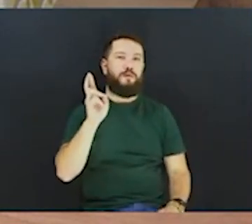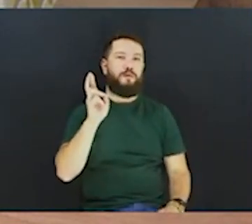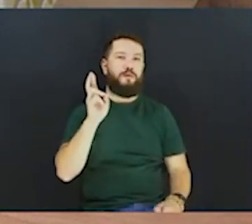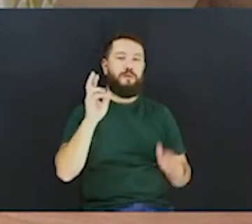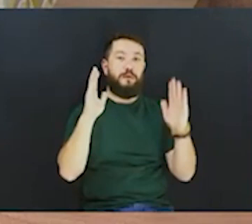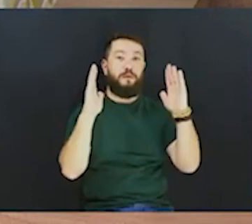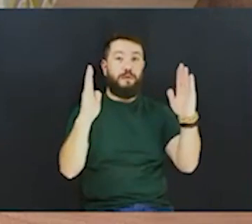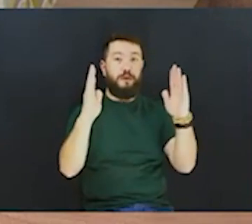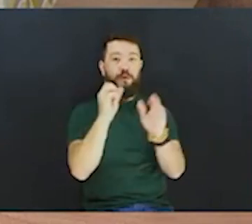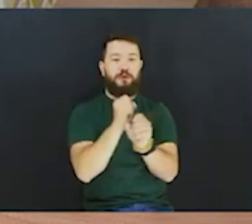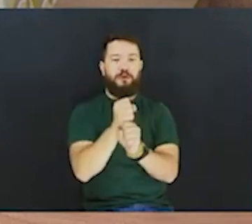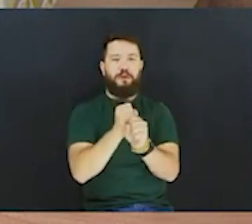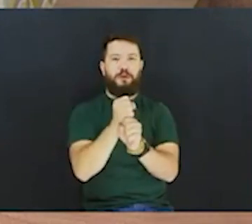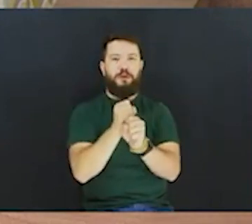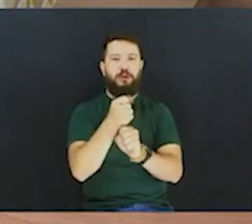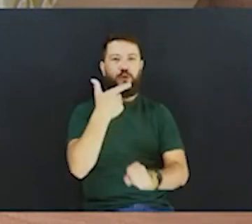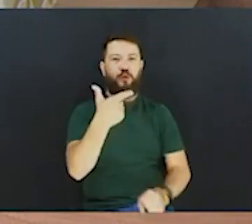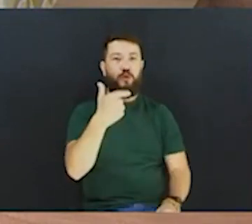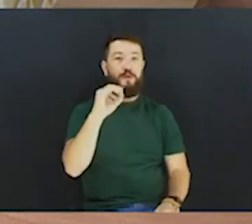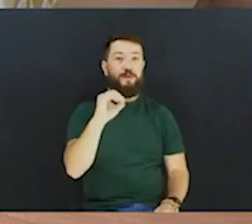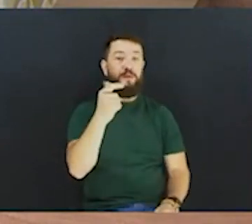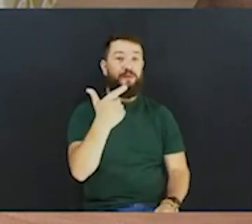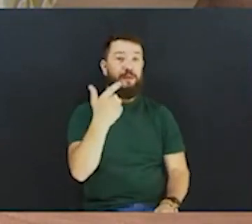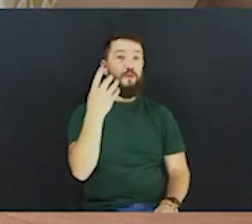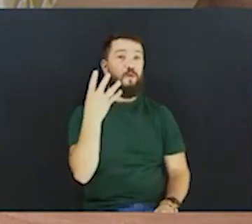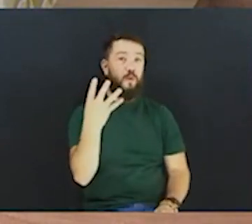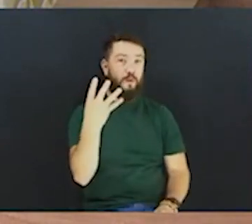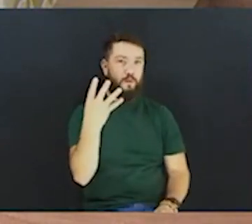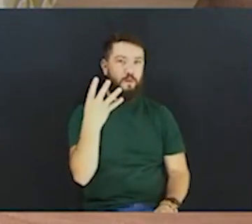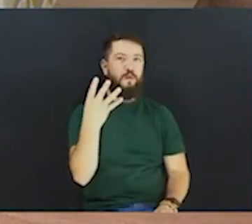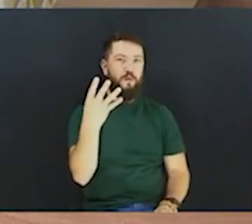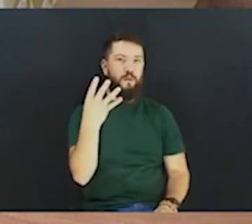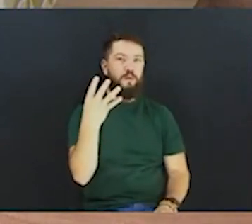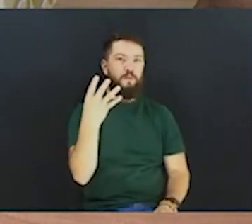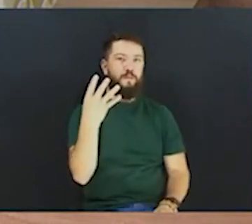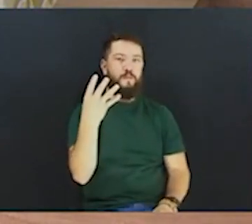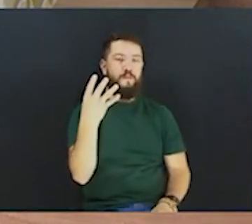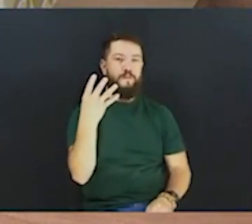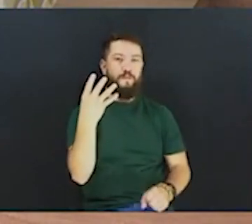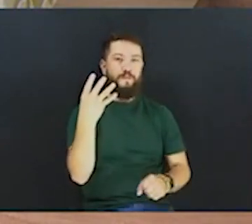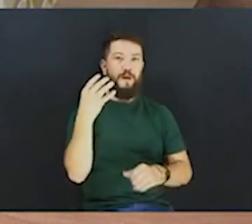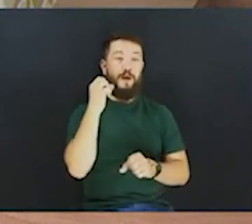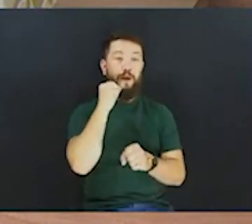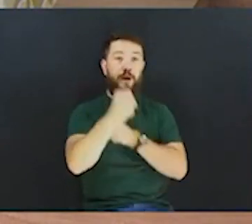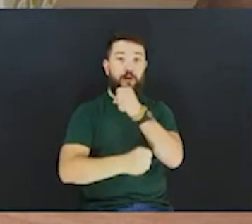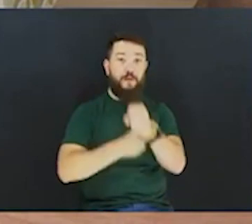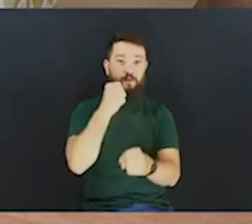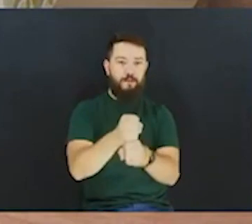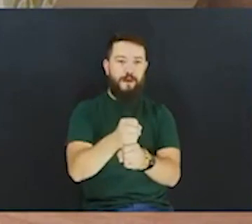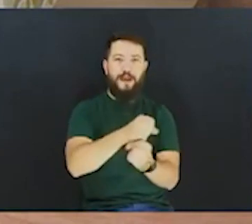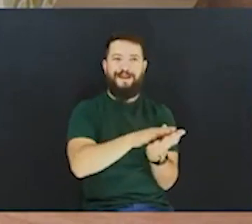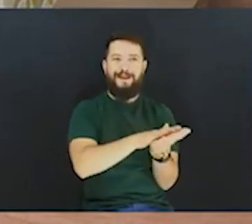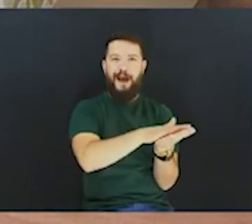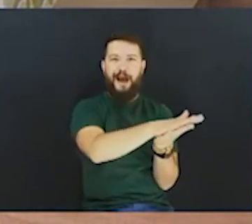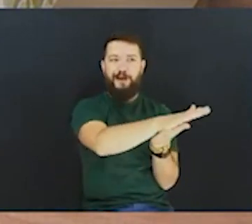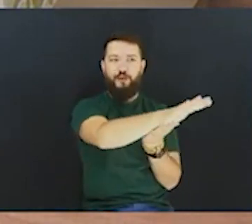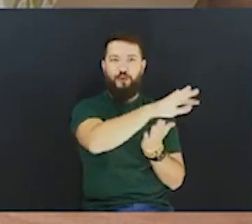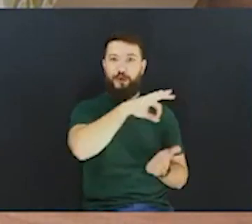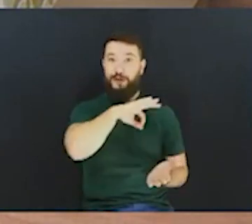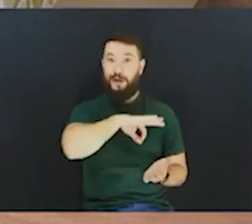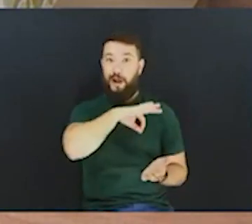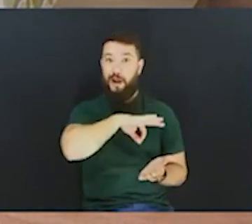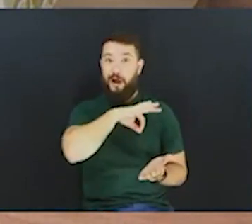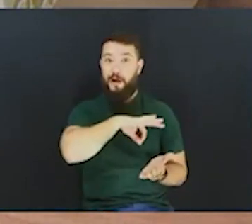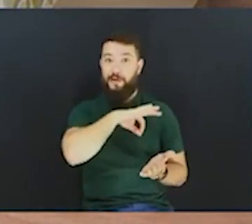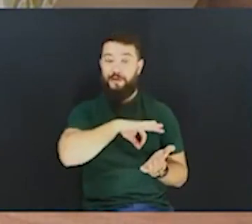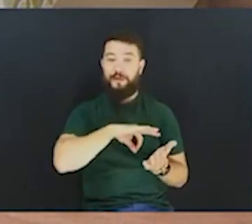a Prefeitura vai chegar algo em torno de 48% da receita total e a gente tá falando aí de bilhões